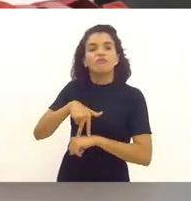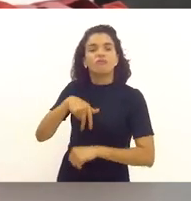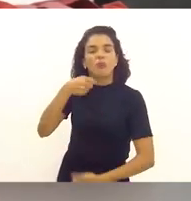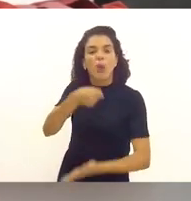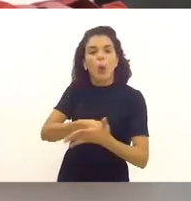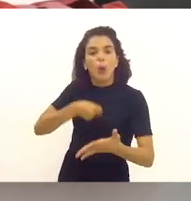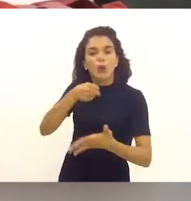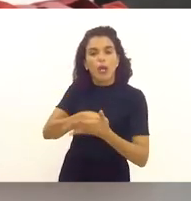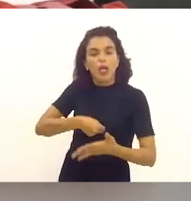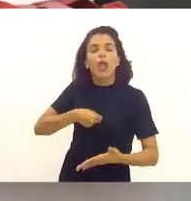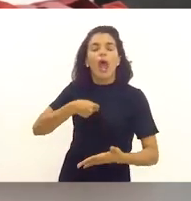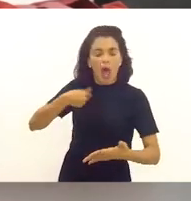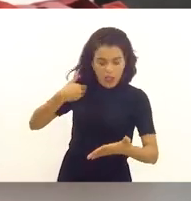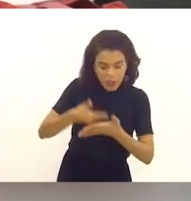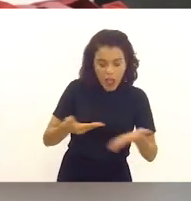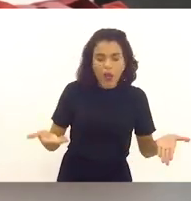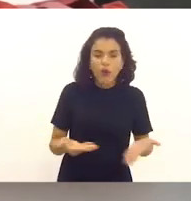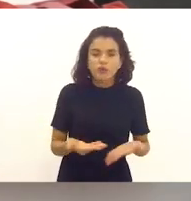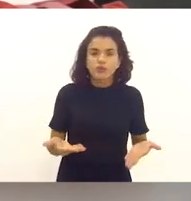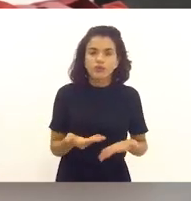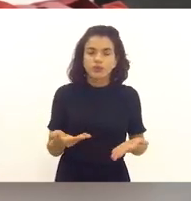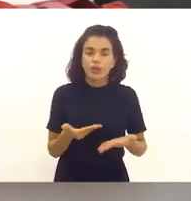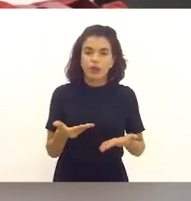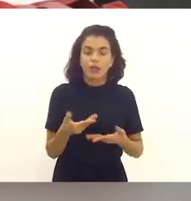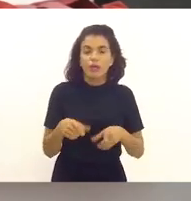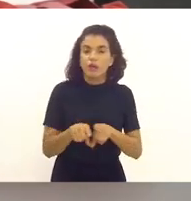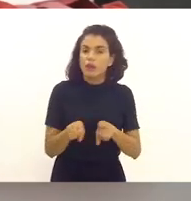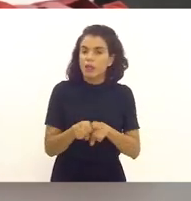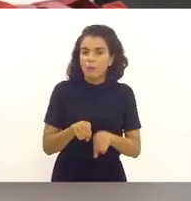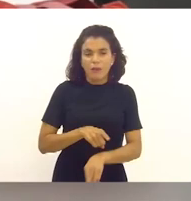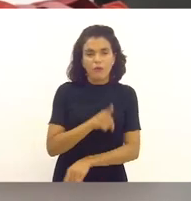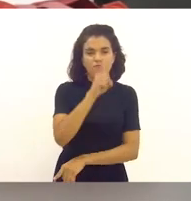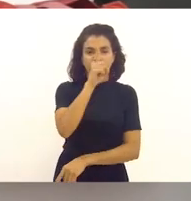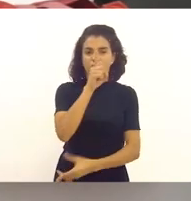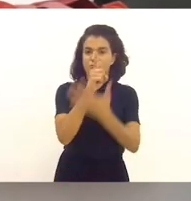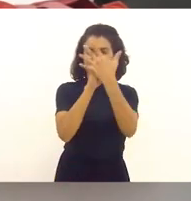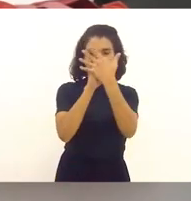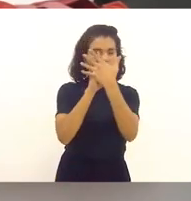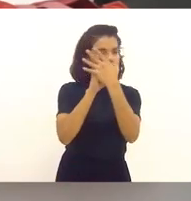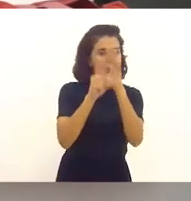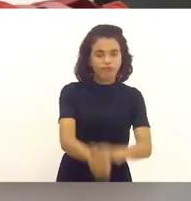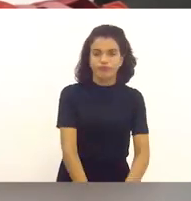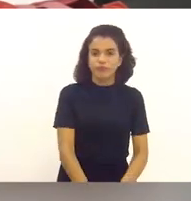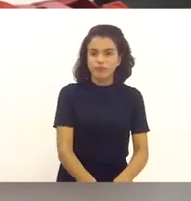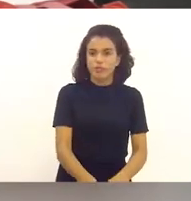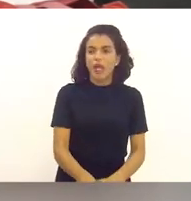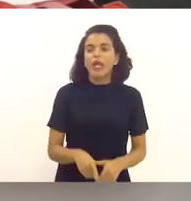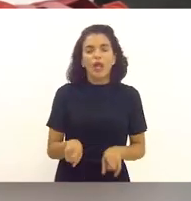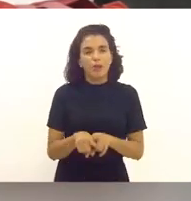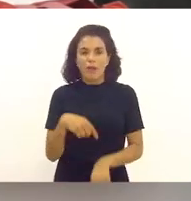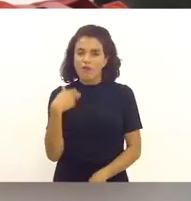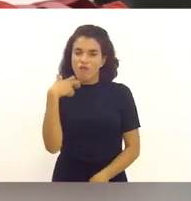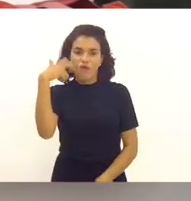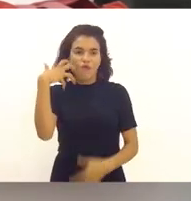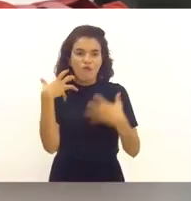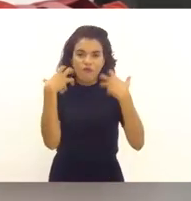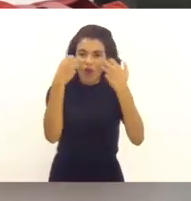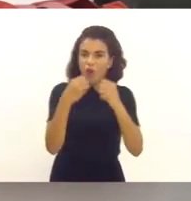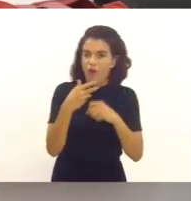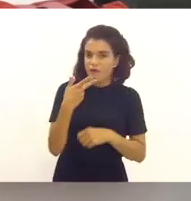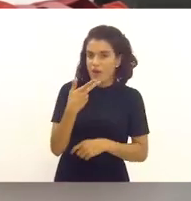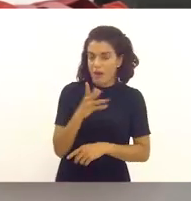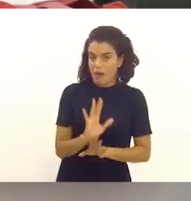lutei muito estou lutando muito até hoje e não tenho não vou me calar Não Vou Me Calar e eu não tenho vergonha de falar e